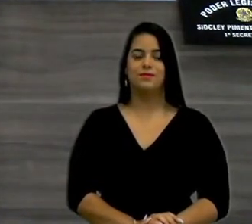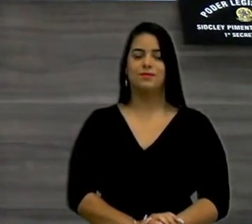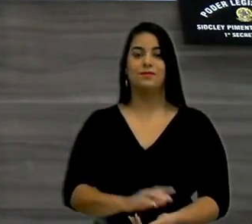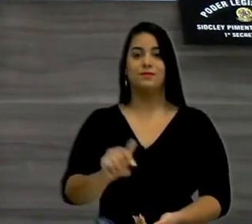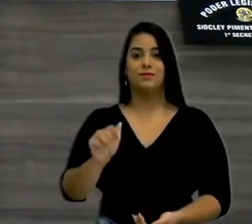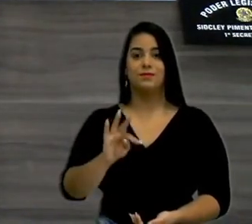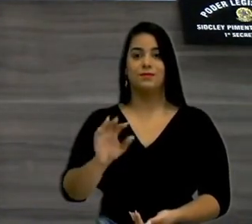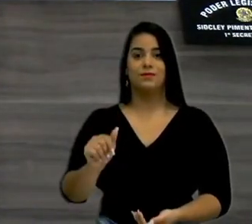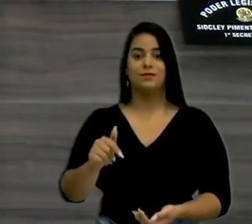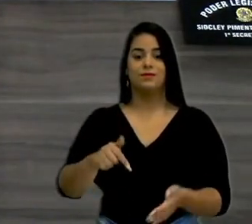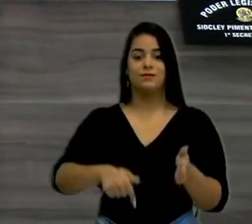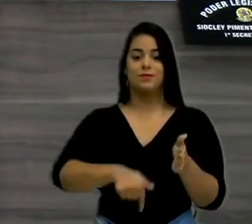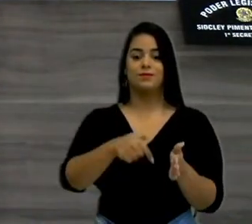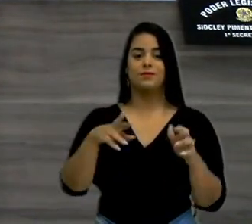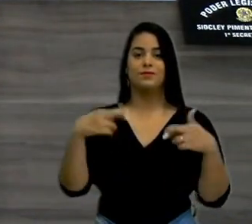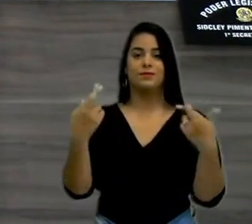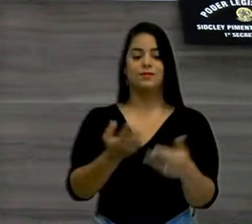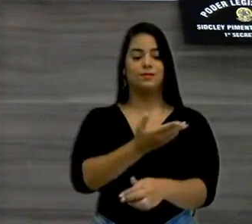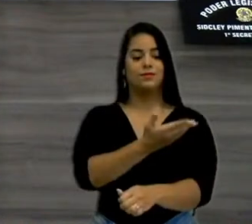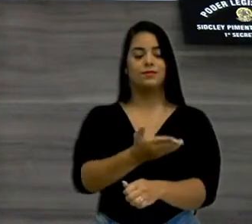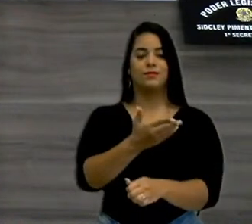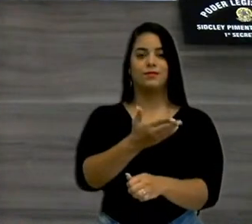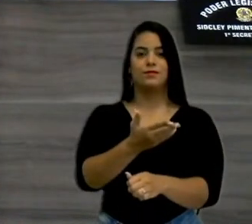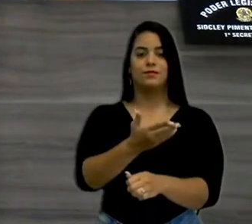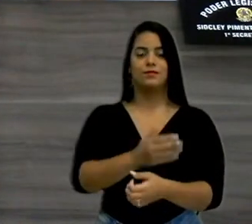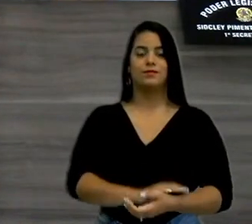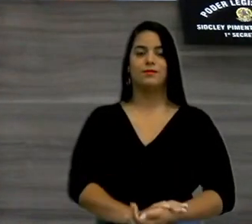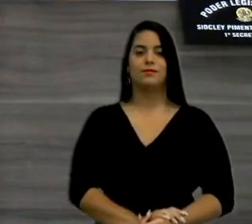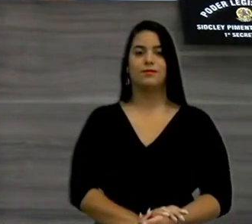Ata da 7ª sessão ordinária do primeiro.